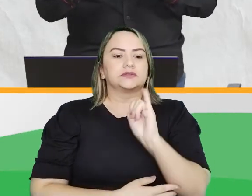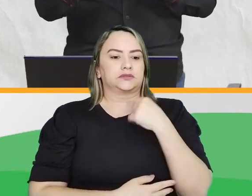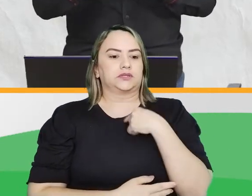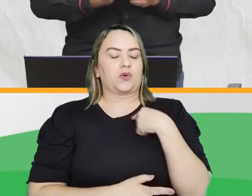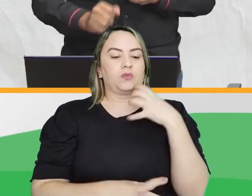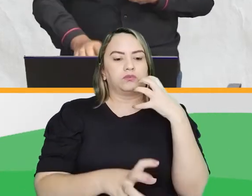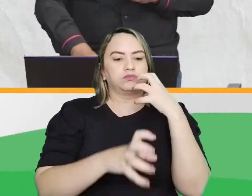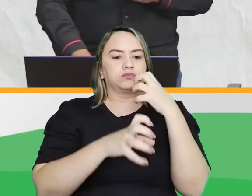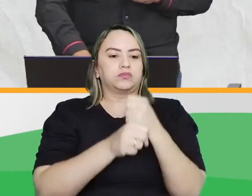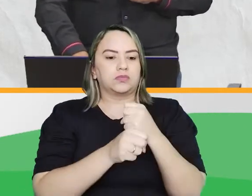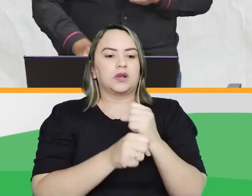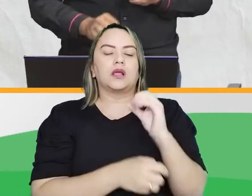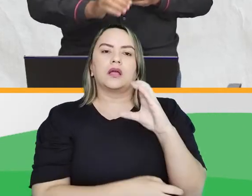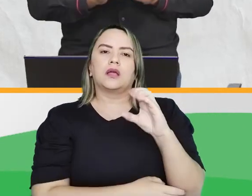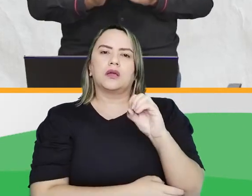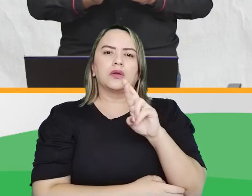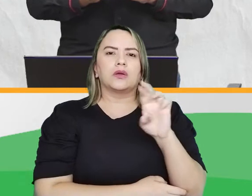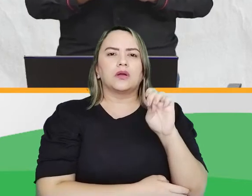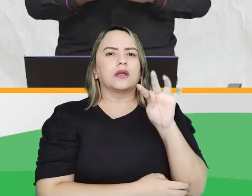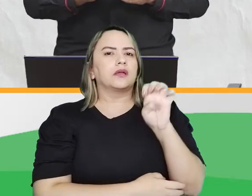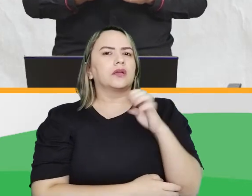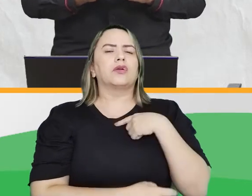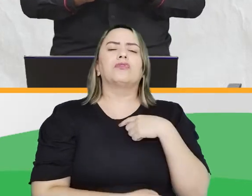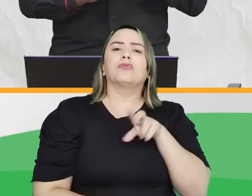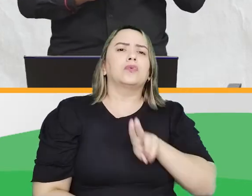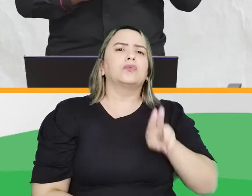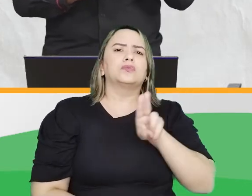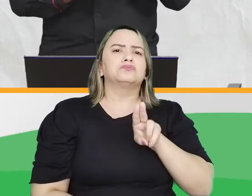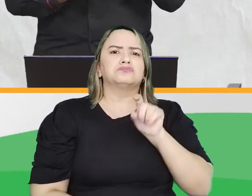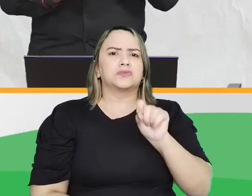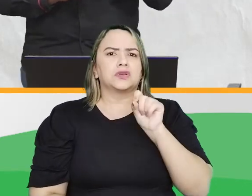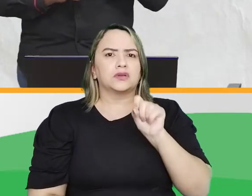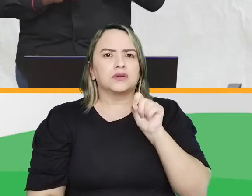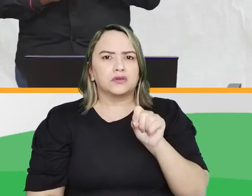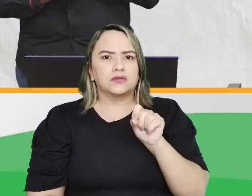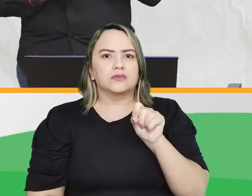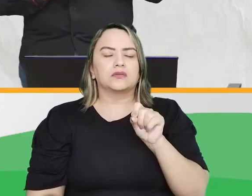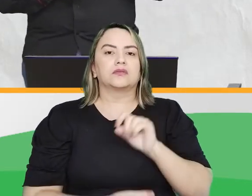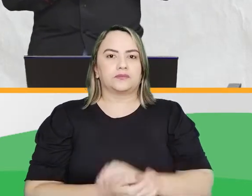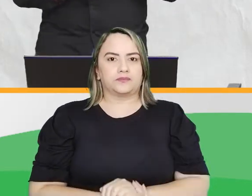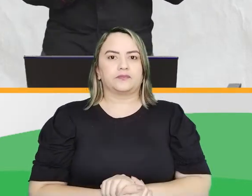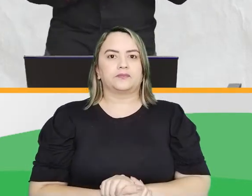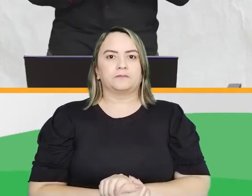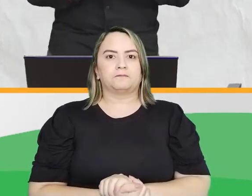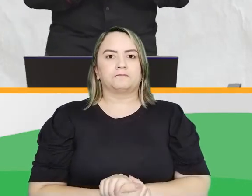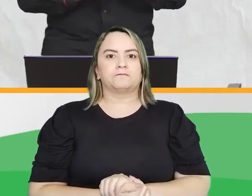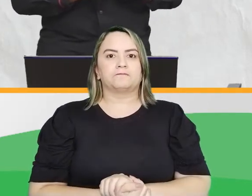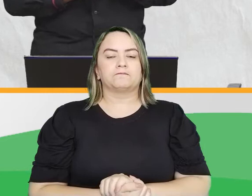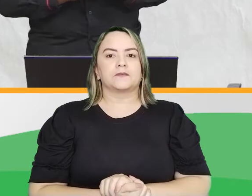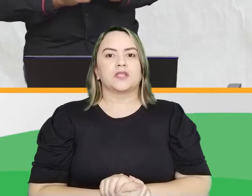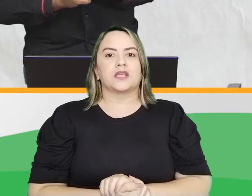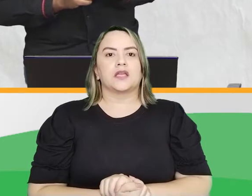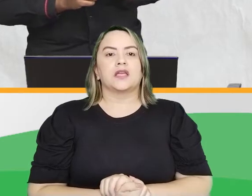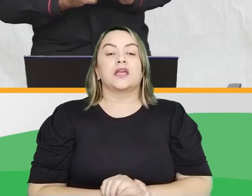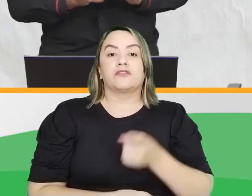segundo. Então, significa dizer que quando eu calcular a corrente elétrica, qual vai ser a unidade de medida, professor? Vai ser Coulomb por segundo,